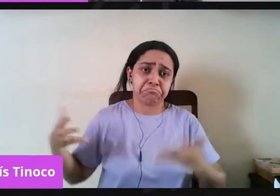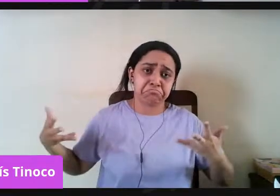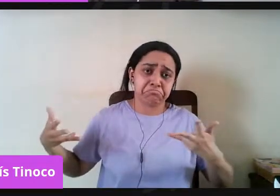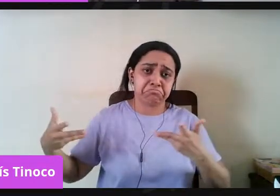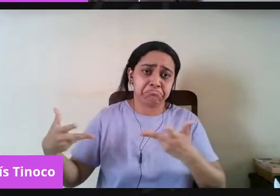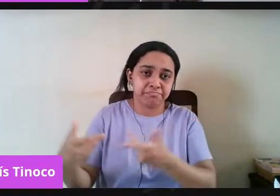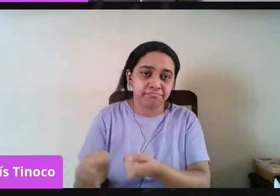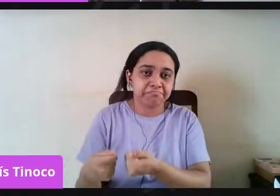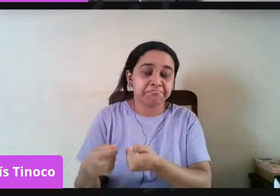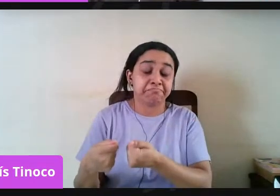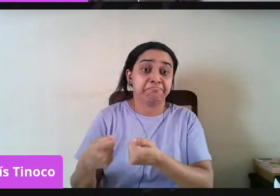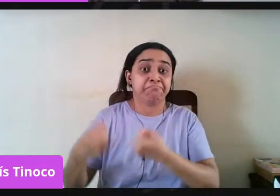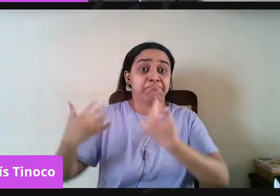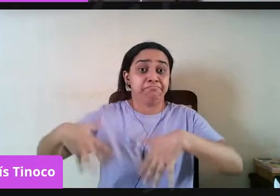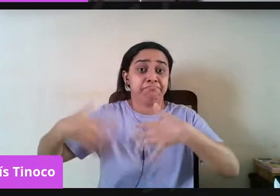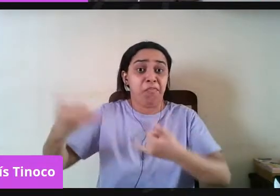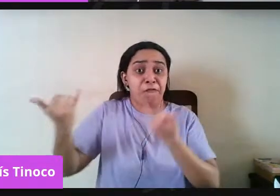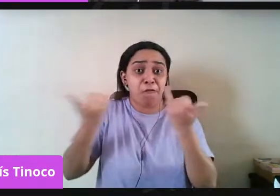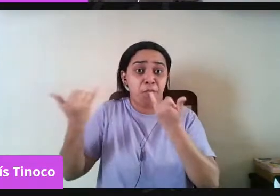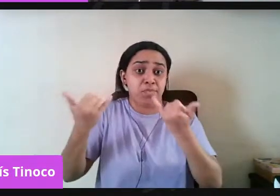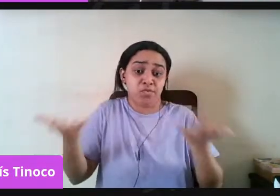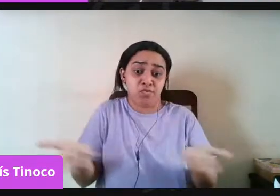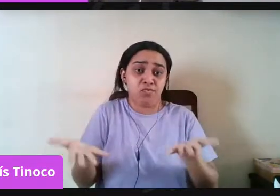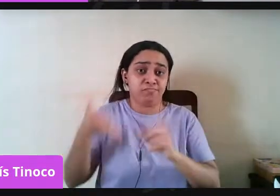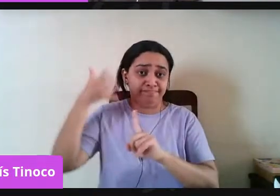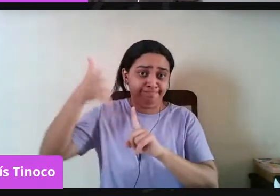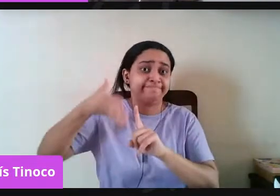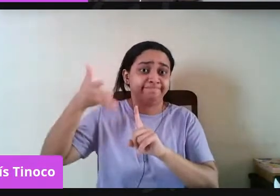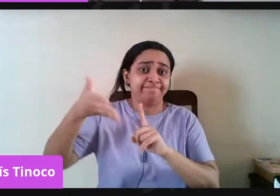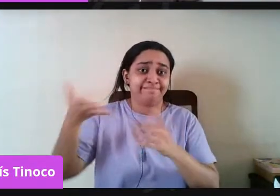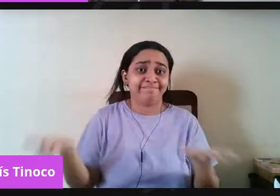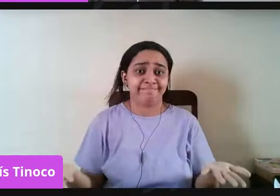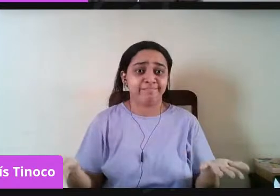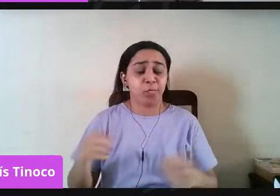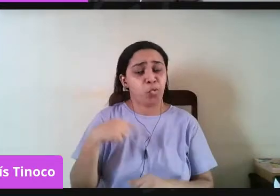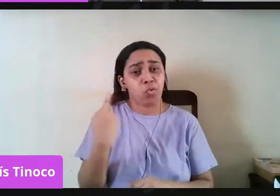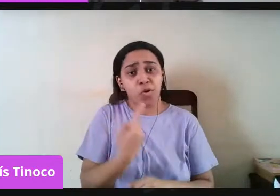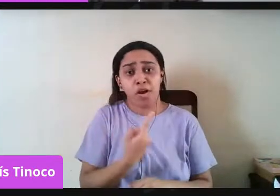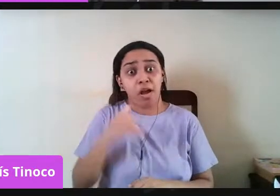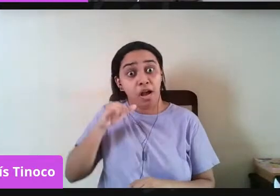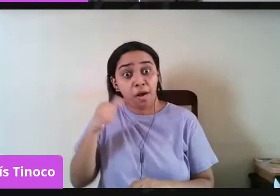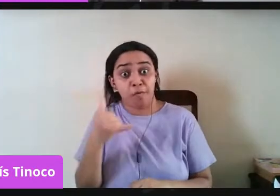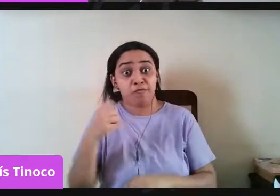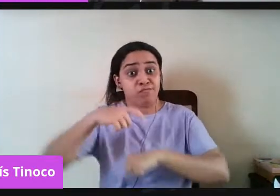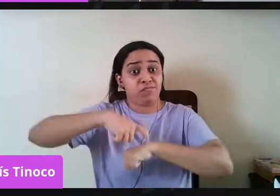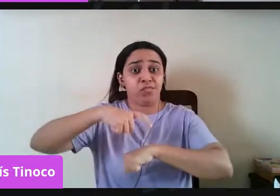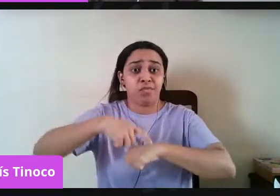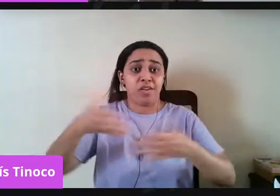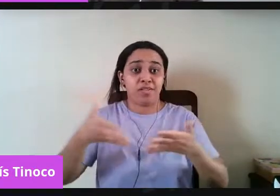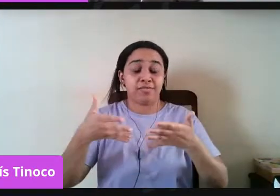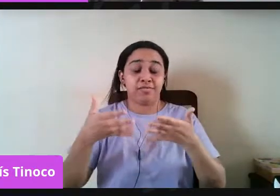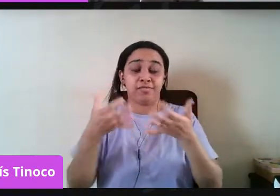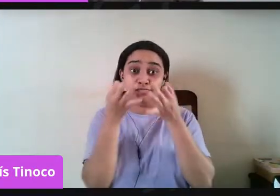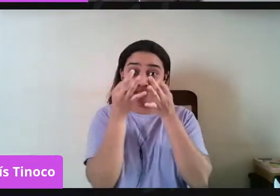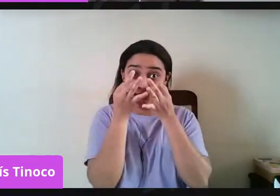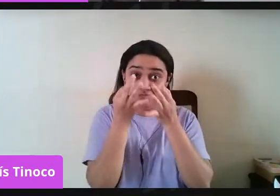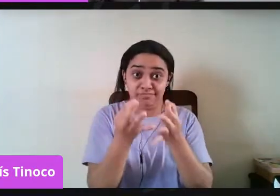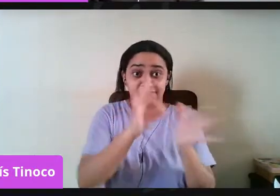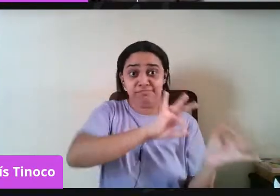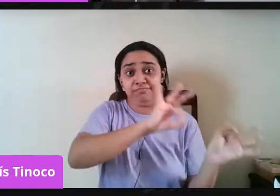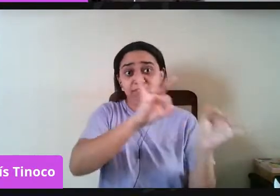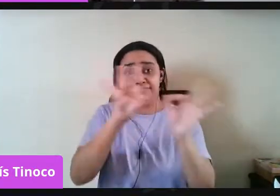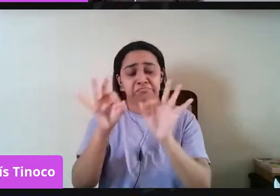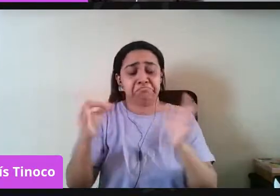a palestra de hoje. Então, nós vamos ser brindados com uma palestra de